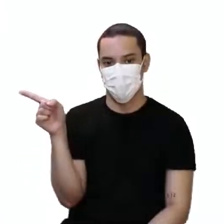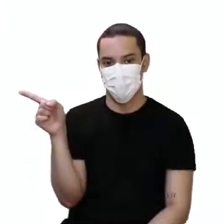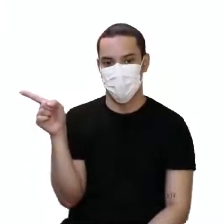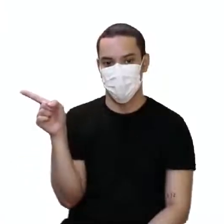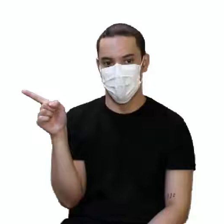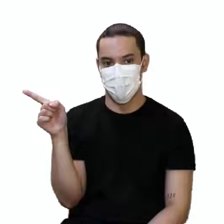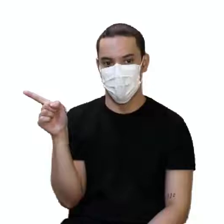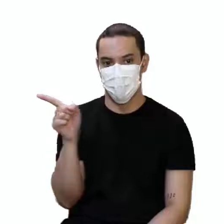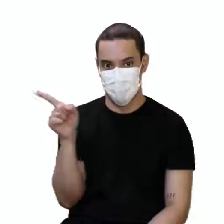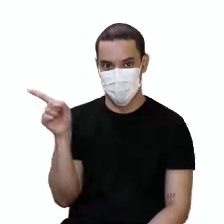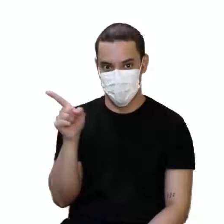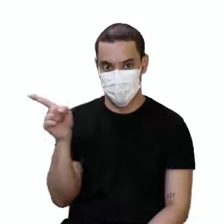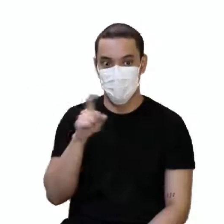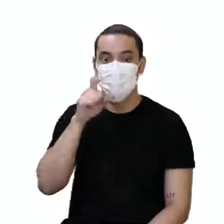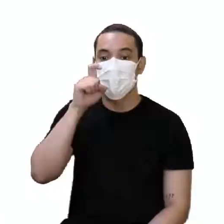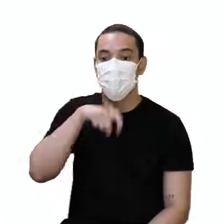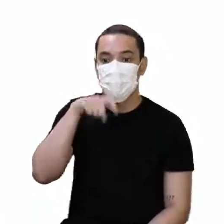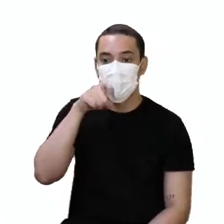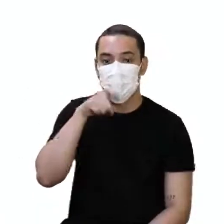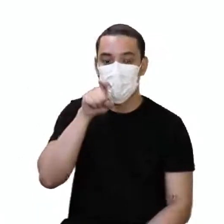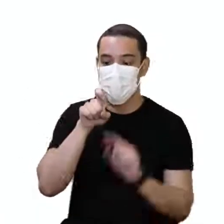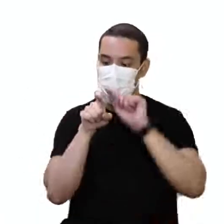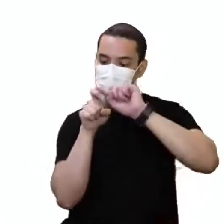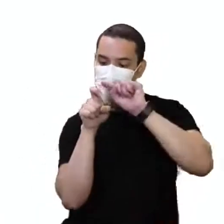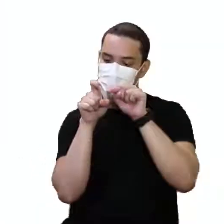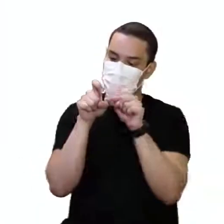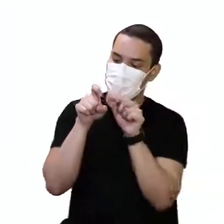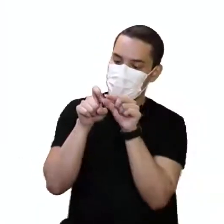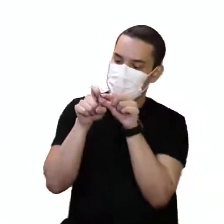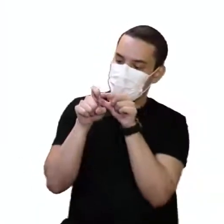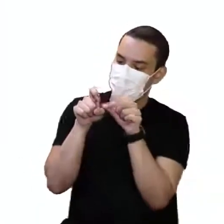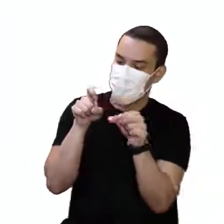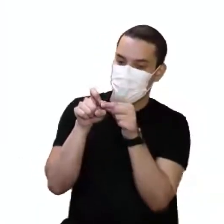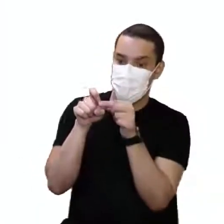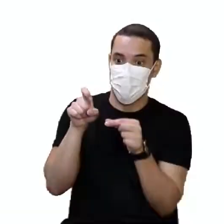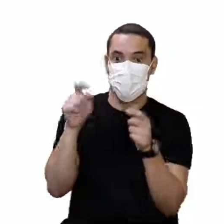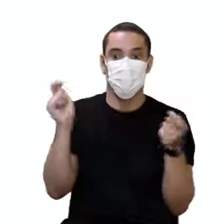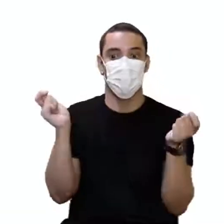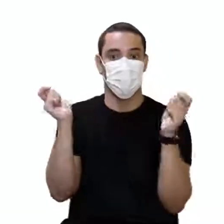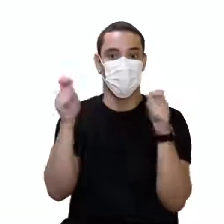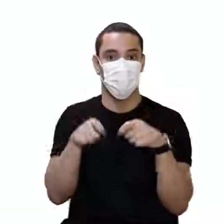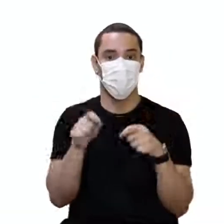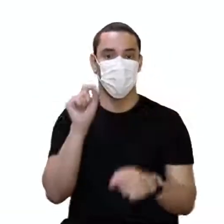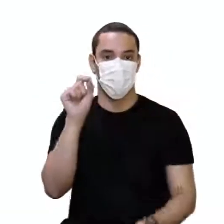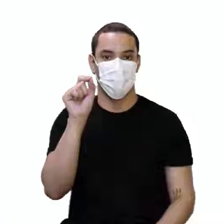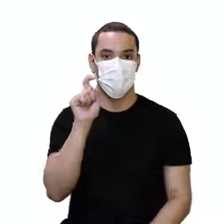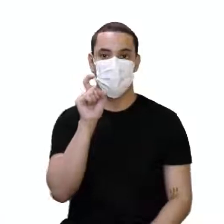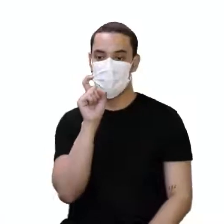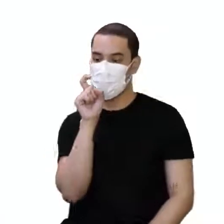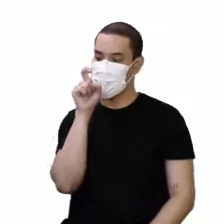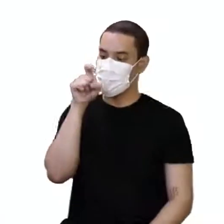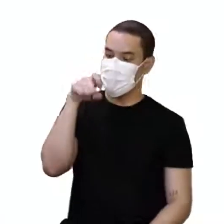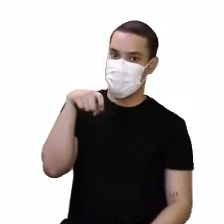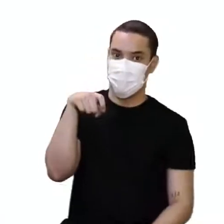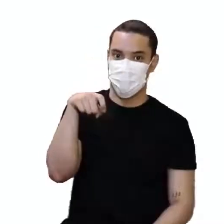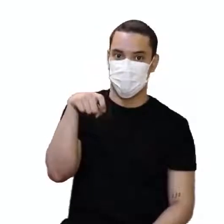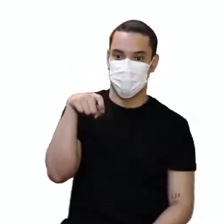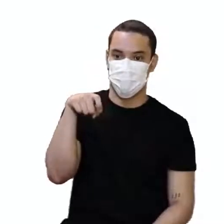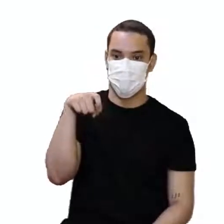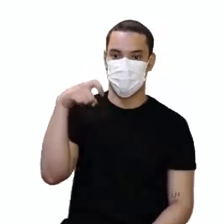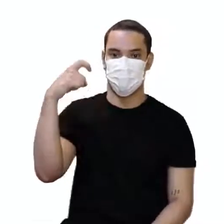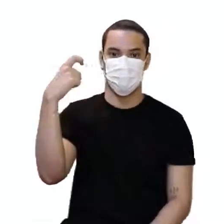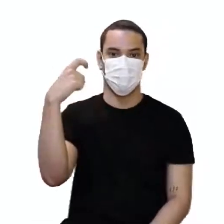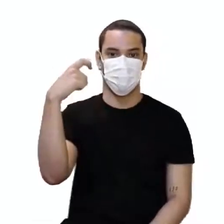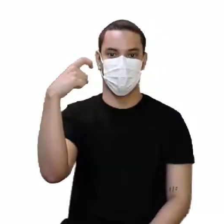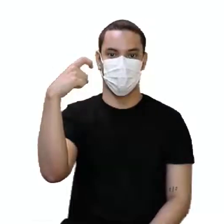biquinho dele, olha aqui, ó. Tem toda essa curvatura e eles, com esse formato desse bico, não sei se vocês não vão ver minha